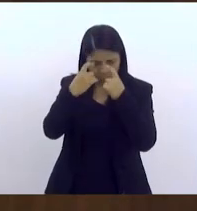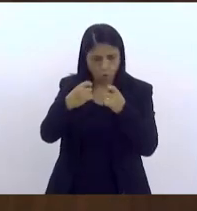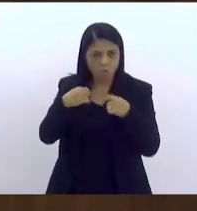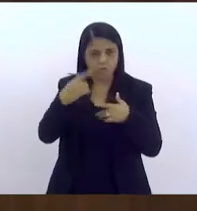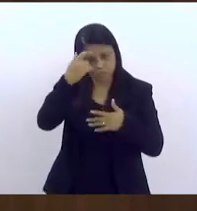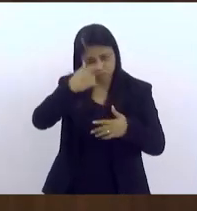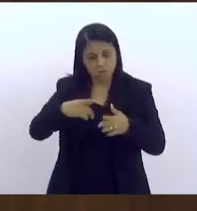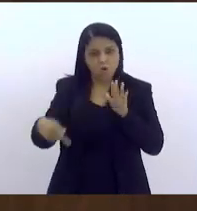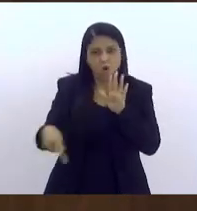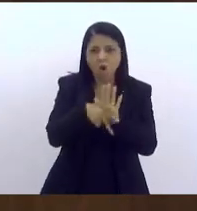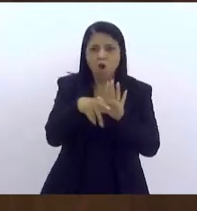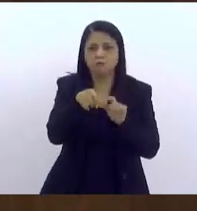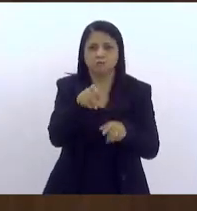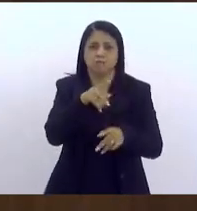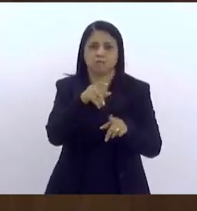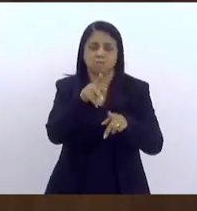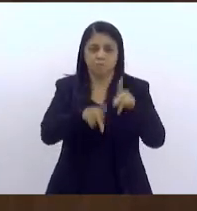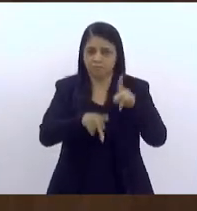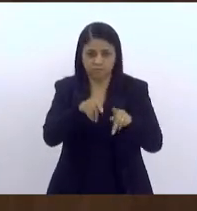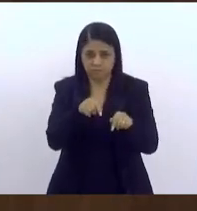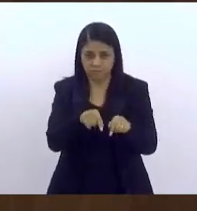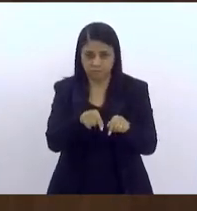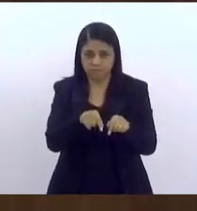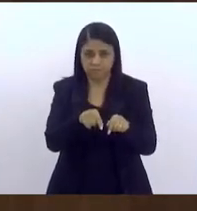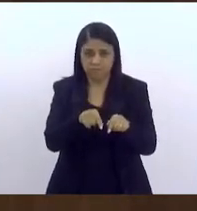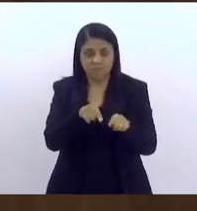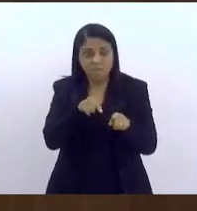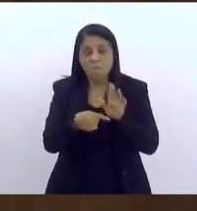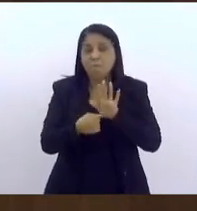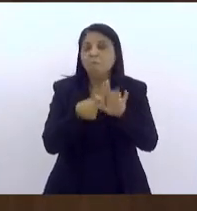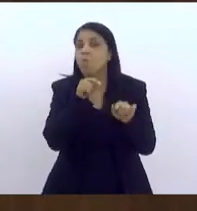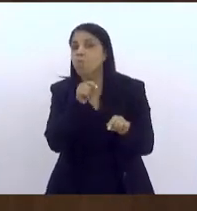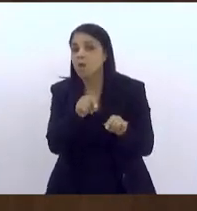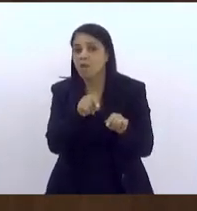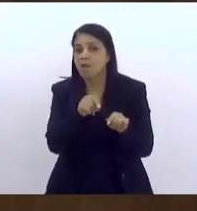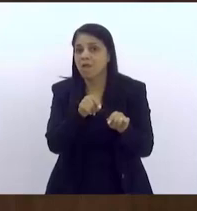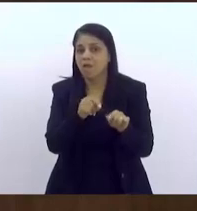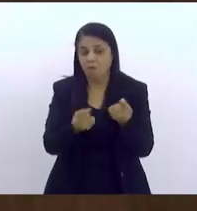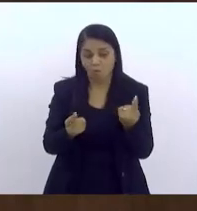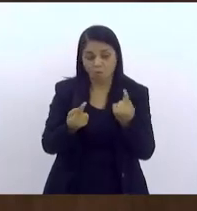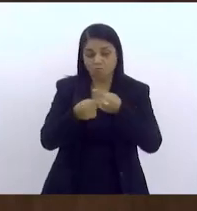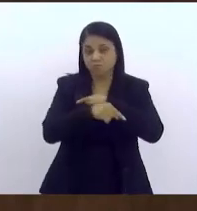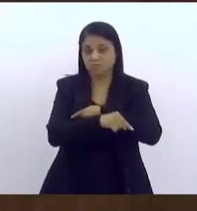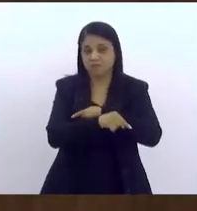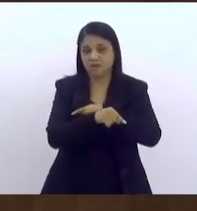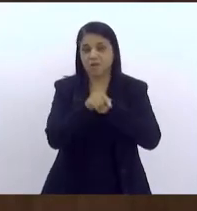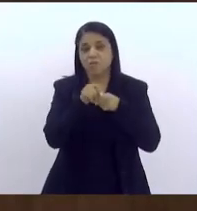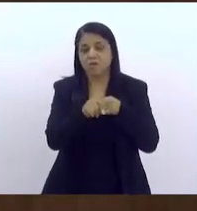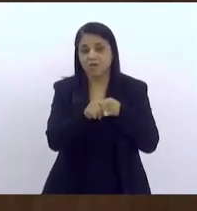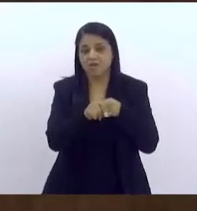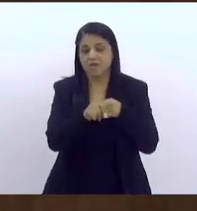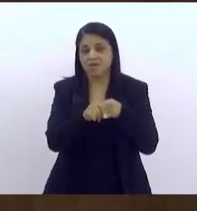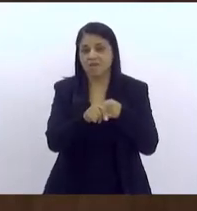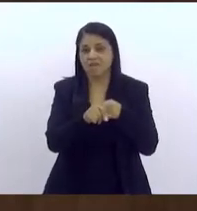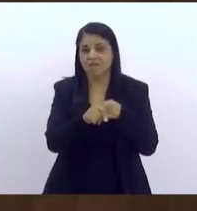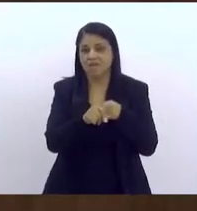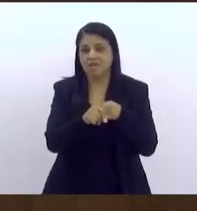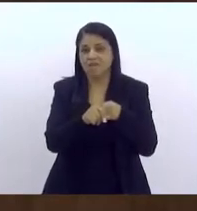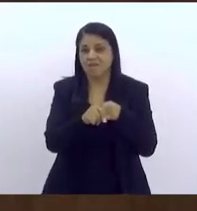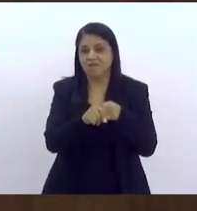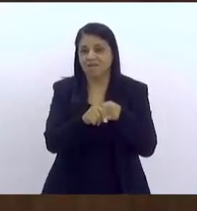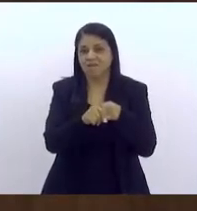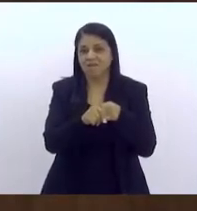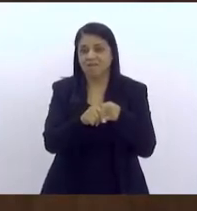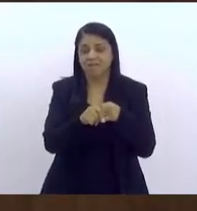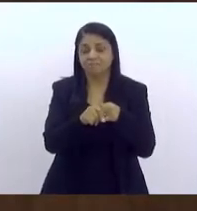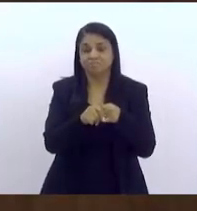pela escola e pela sociedade é o contrário disso Elas têm sido perpetradas como amálgama disso que a gente tem chamado de